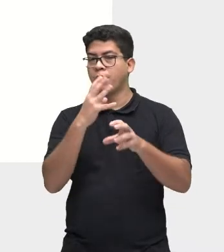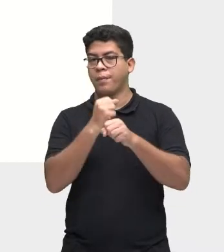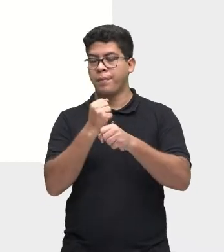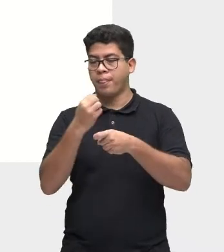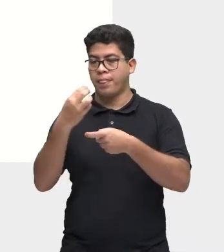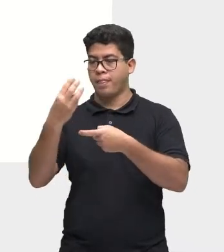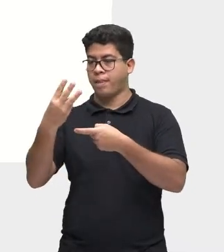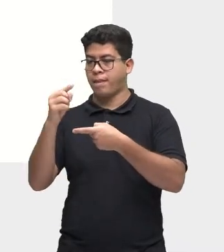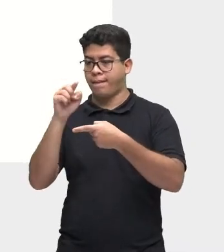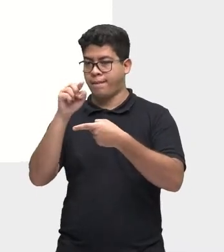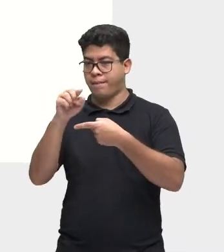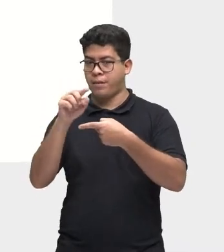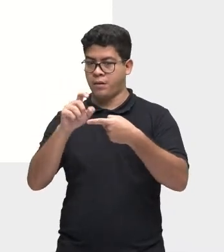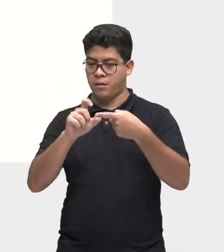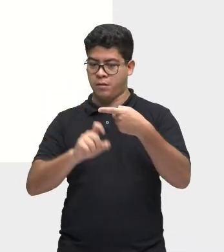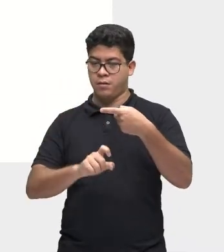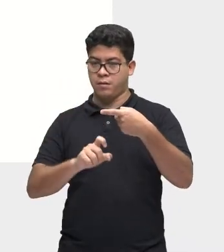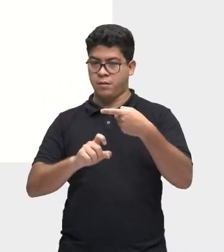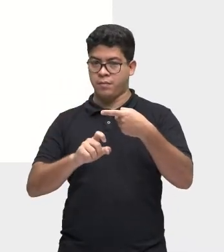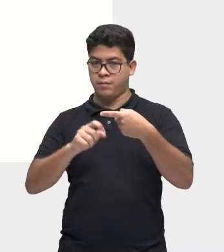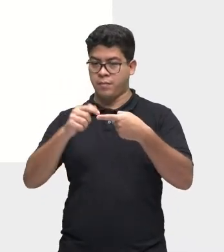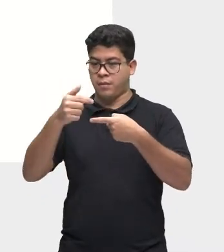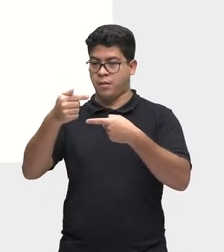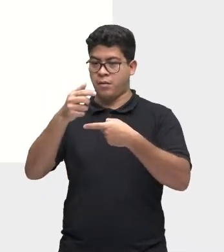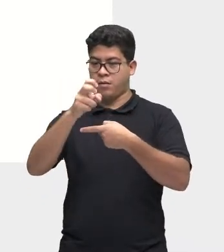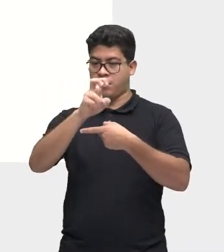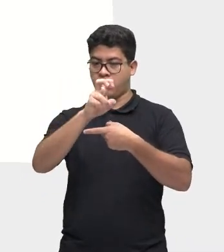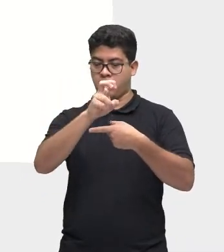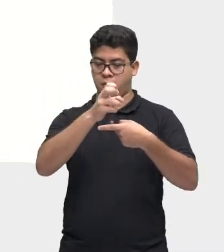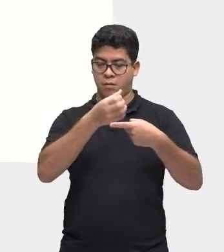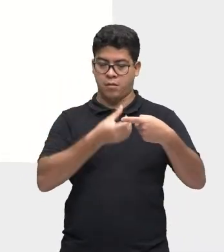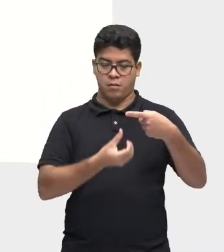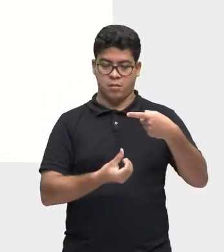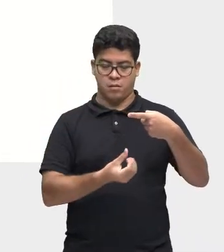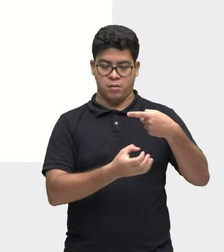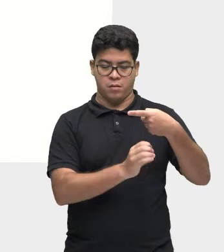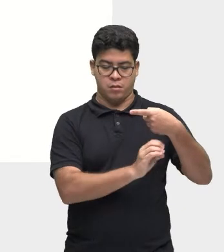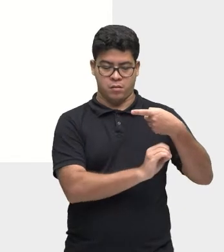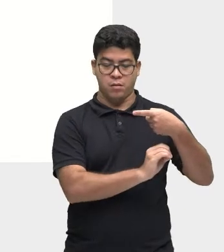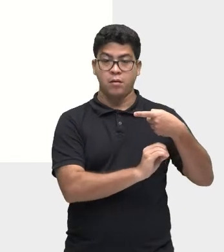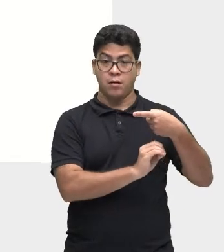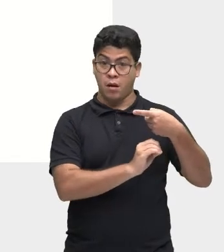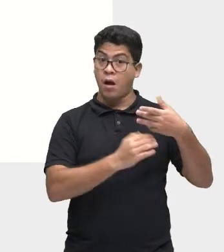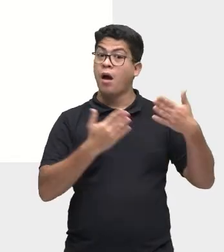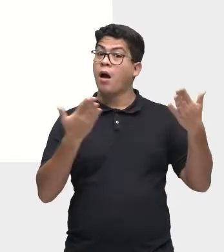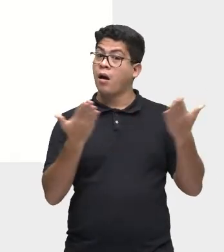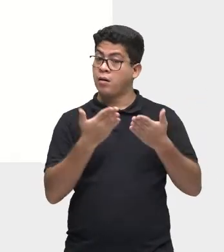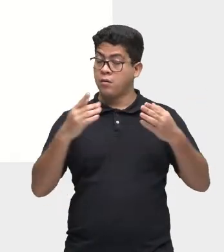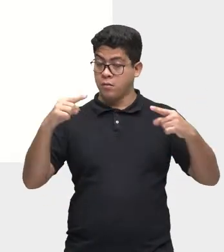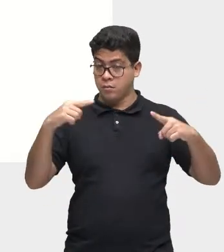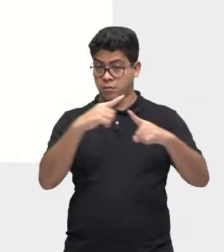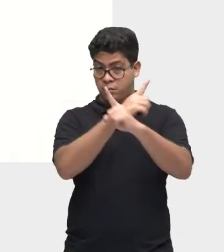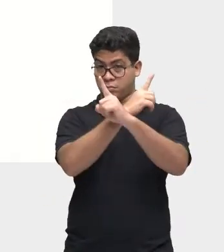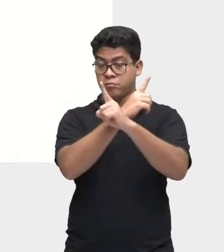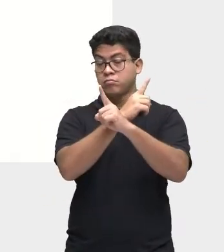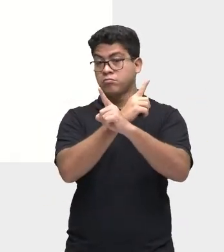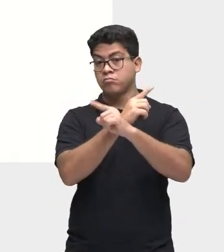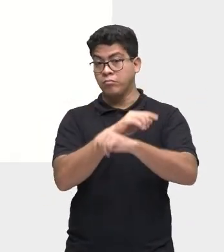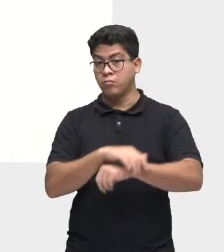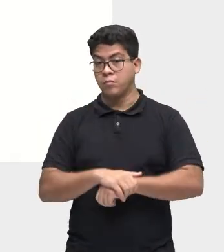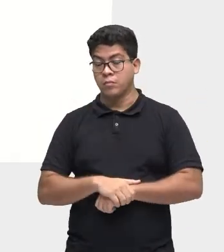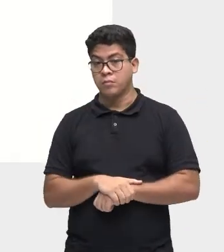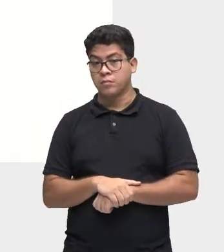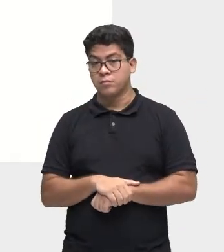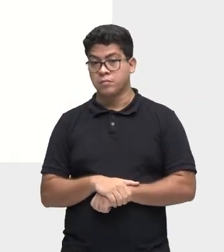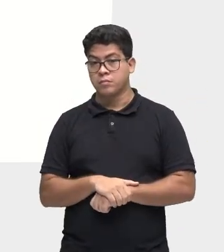75 sobre 600. Agora a gente multiplica 3.000 por 600 e x